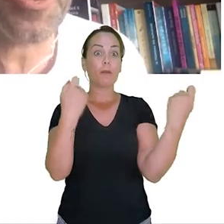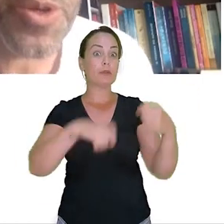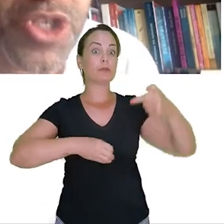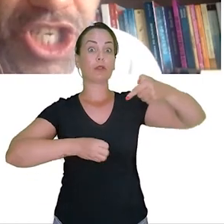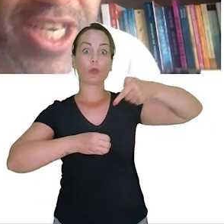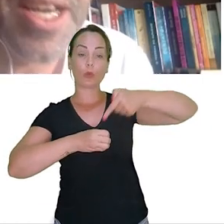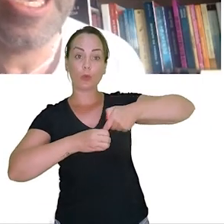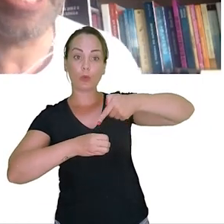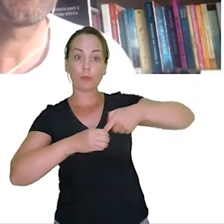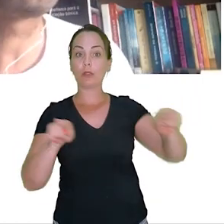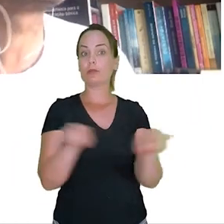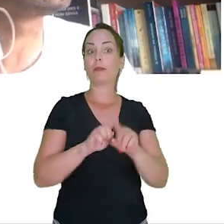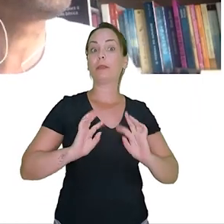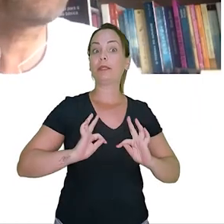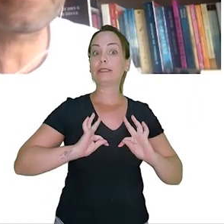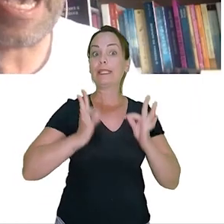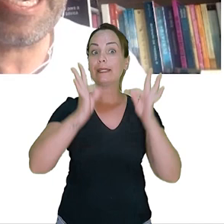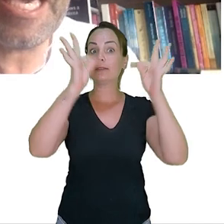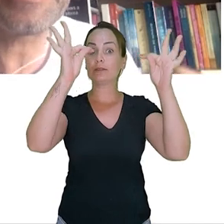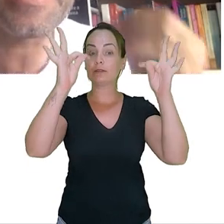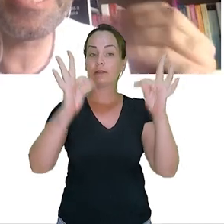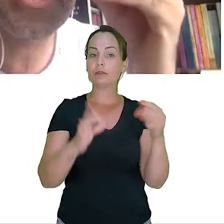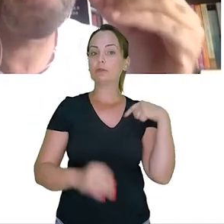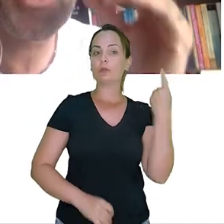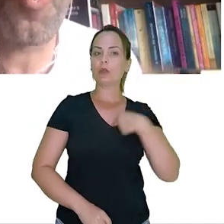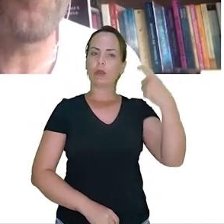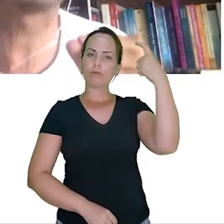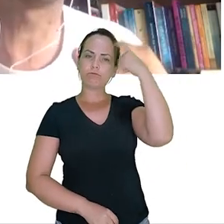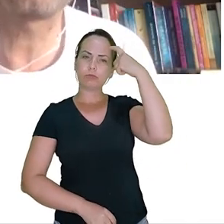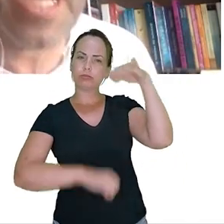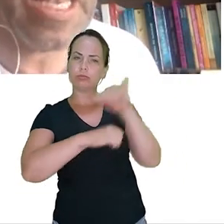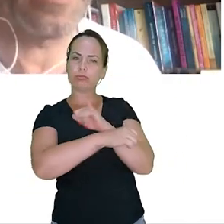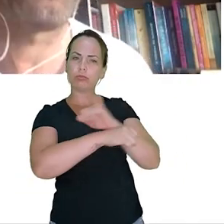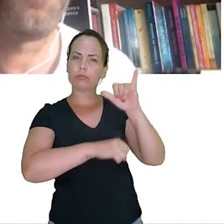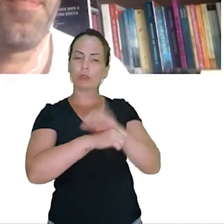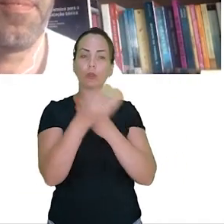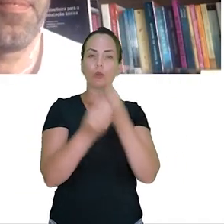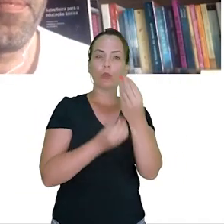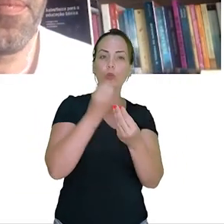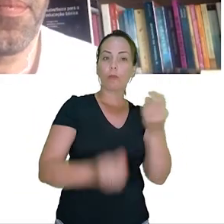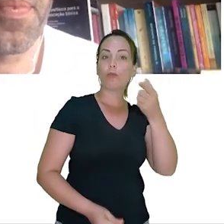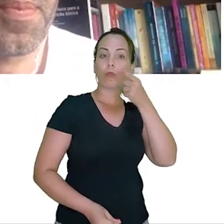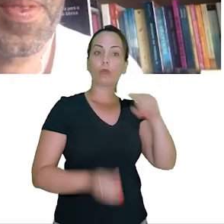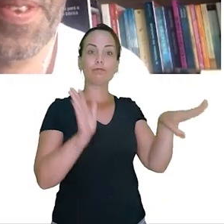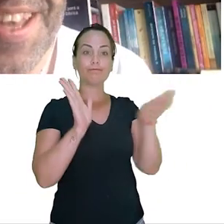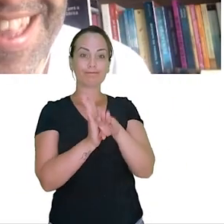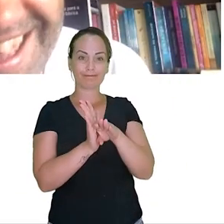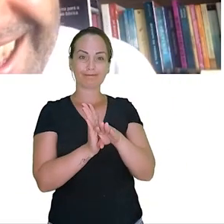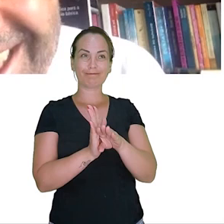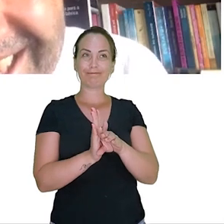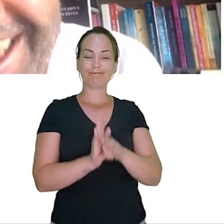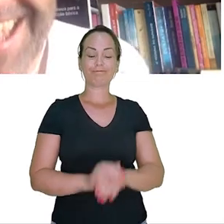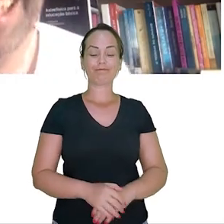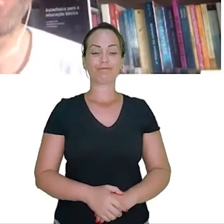de tecnologia, a gente precisa pensar estrategicamente como a gente vai chegar lá. Alan, eu acho